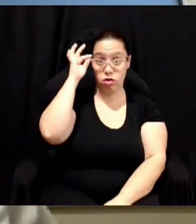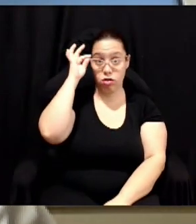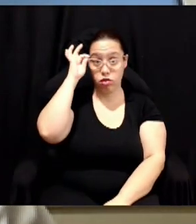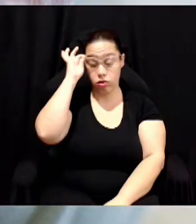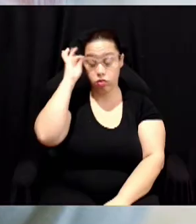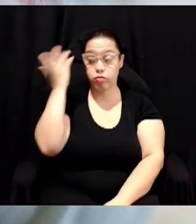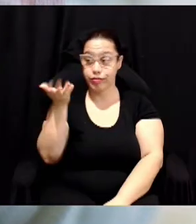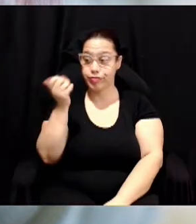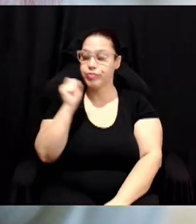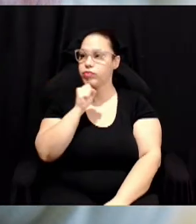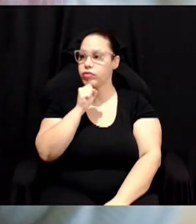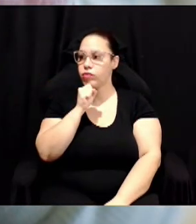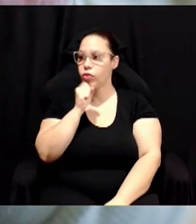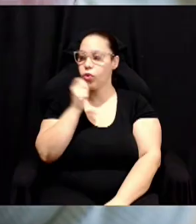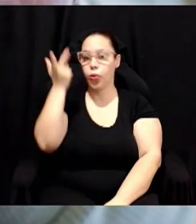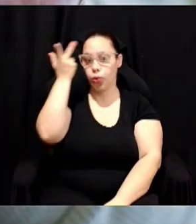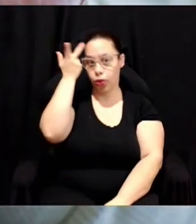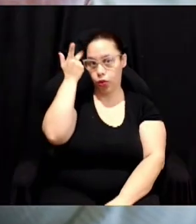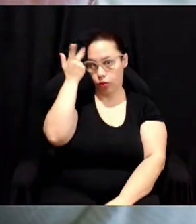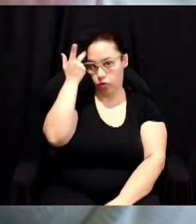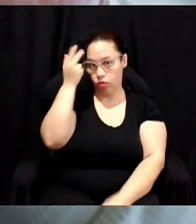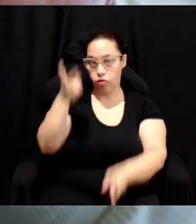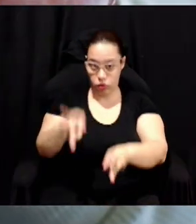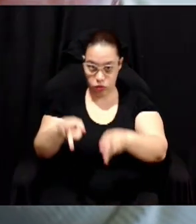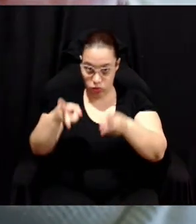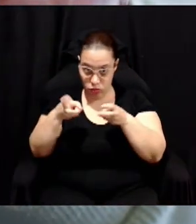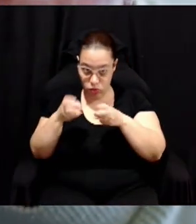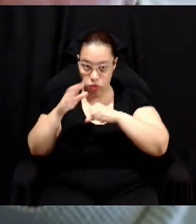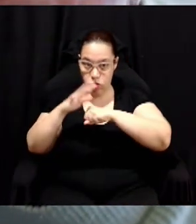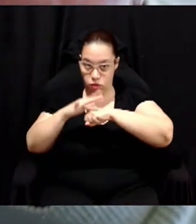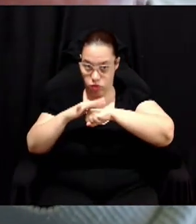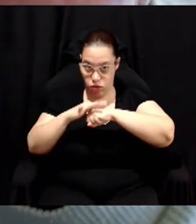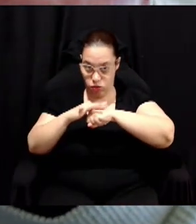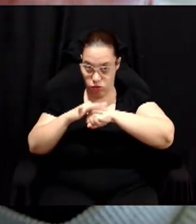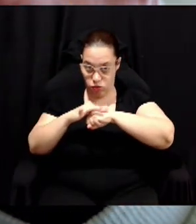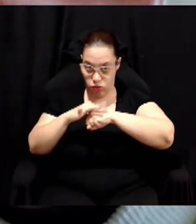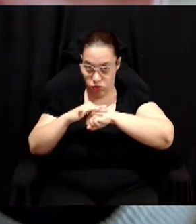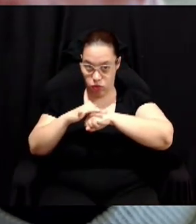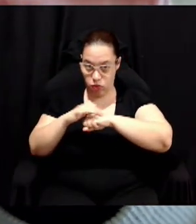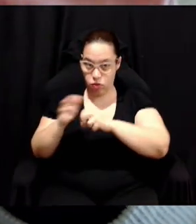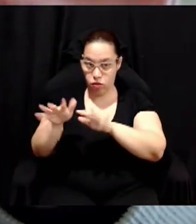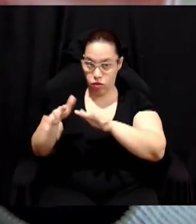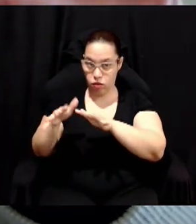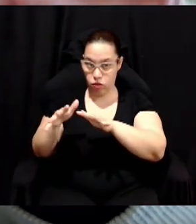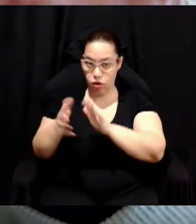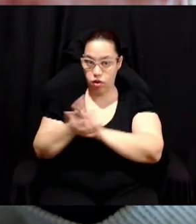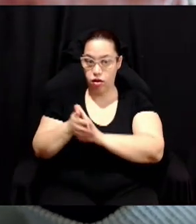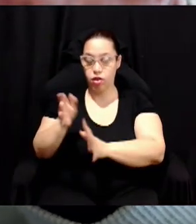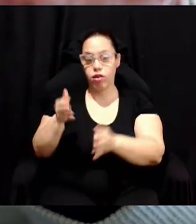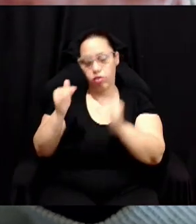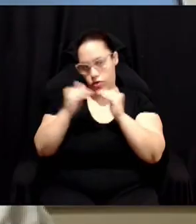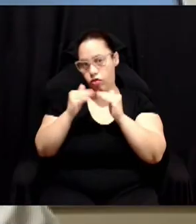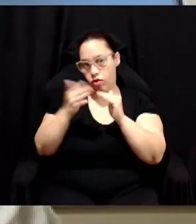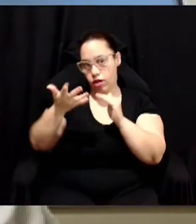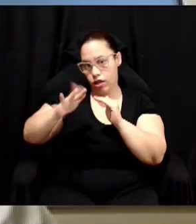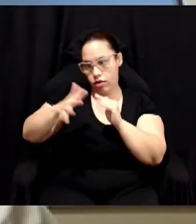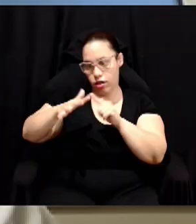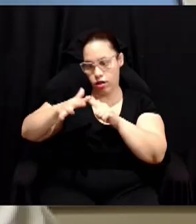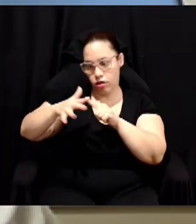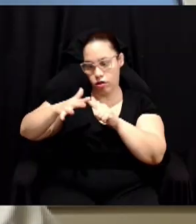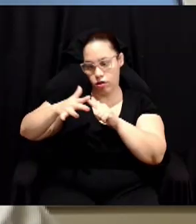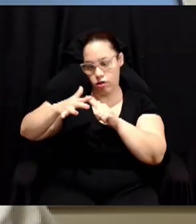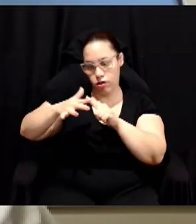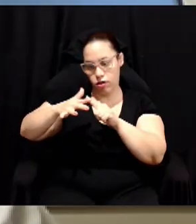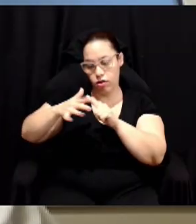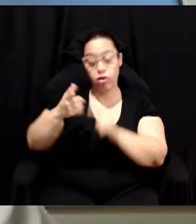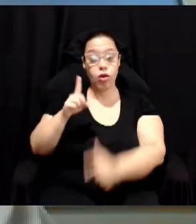O mais comum de se perceber na doença de Parkinson, você concorda comigo que é o tremor, né? Mas não é o mais comum